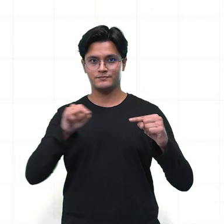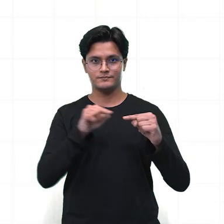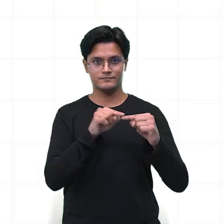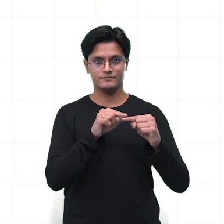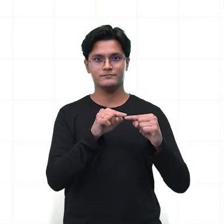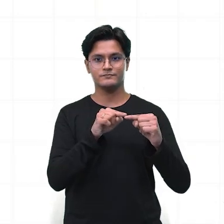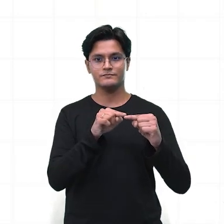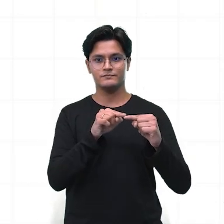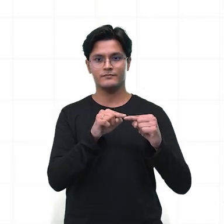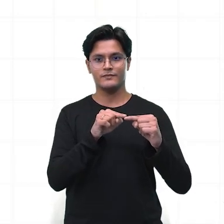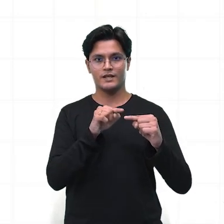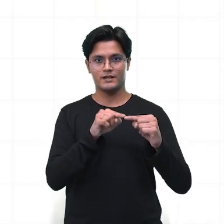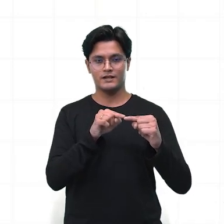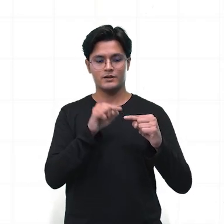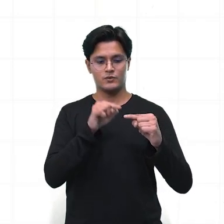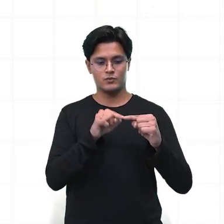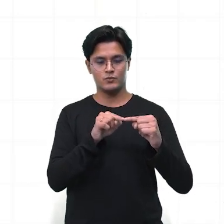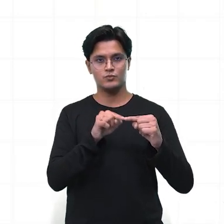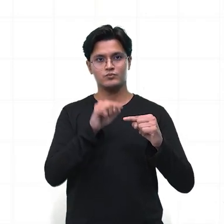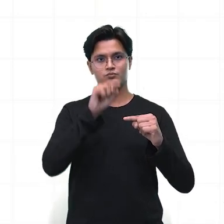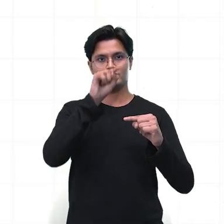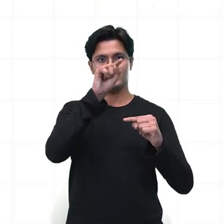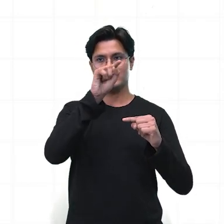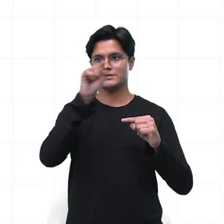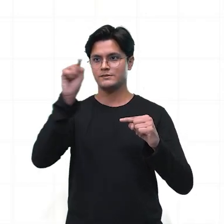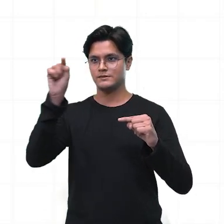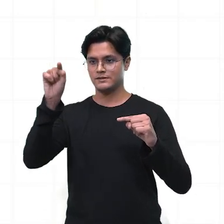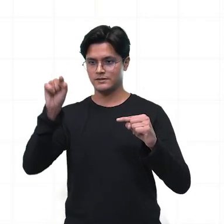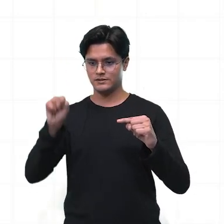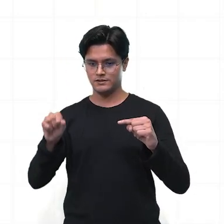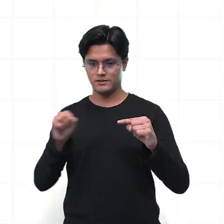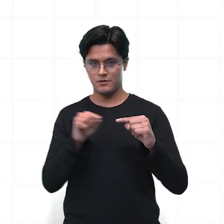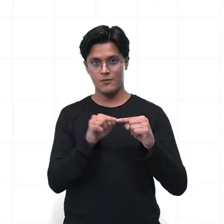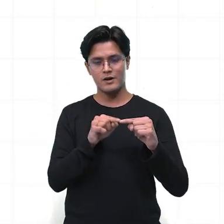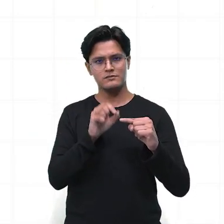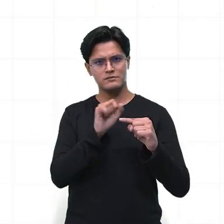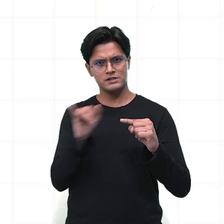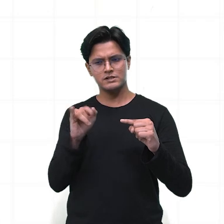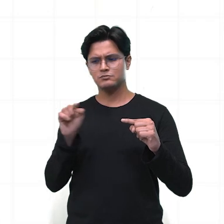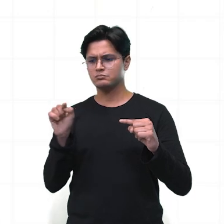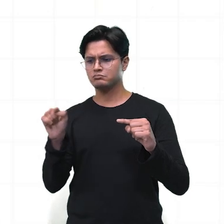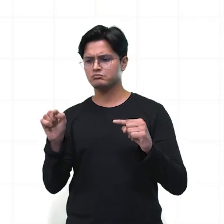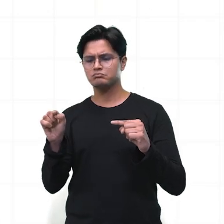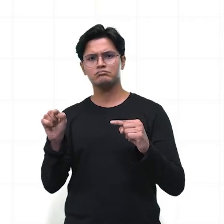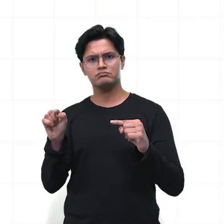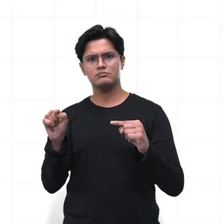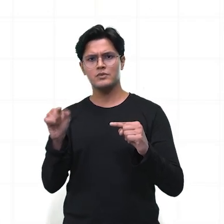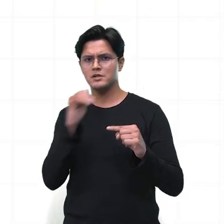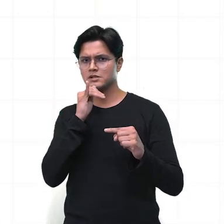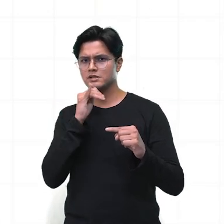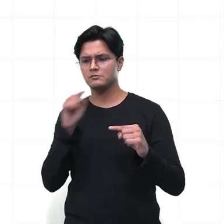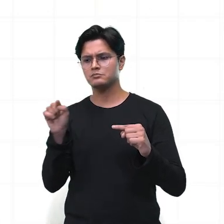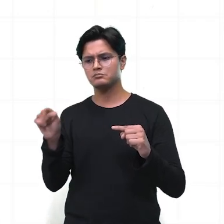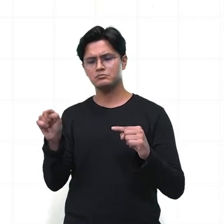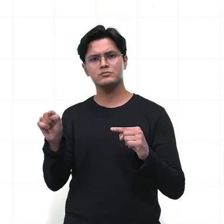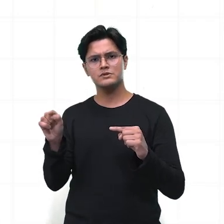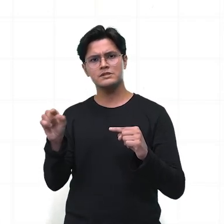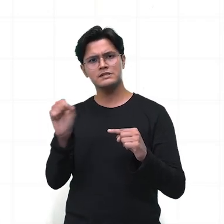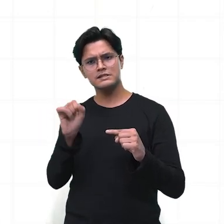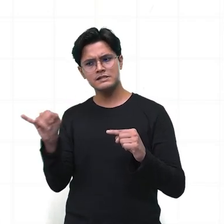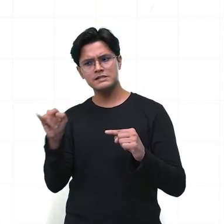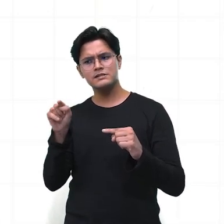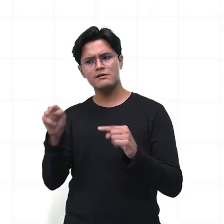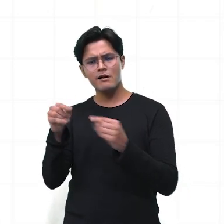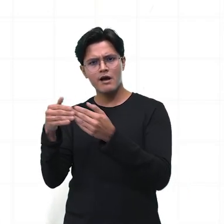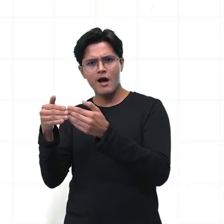Se uma das pontas desse quadrado, no caso essa daqui, não estiver